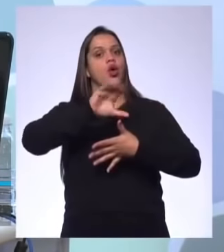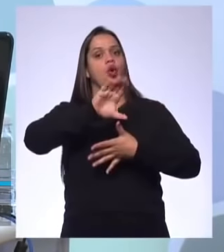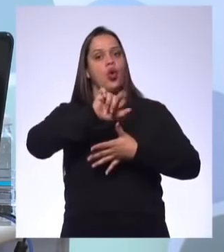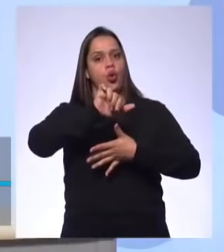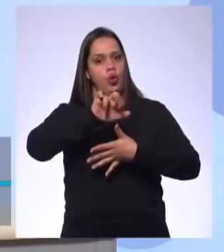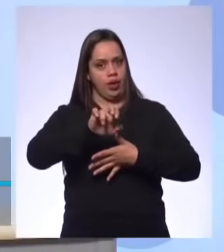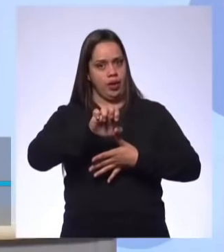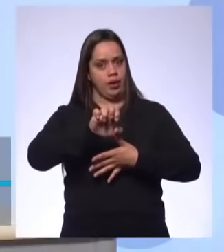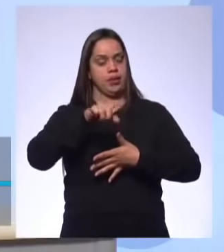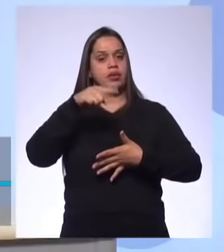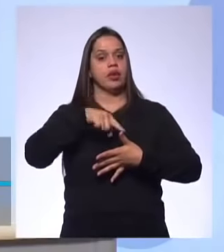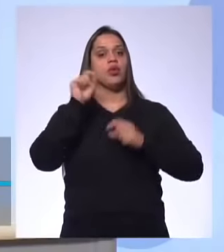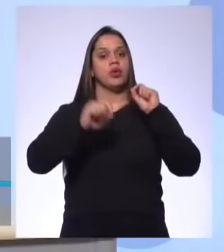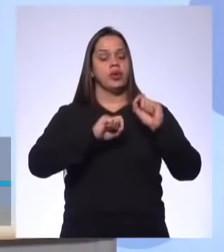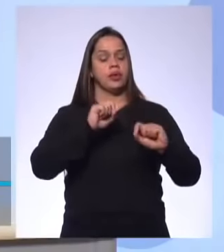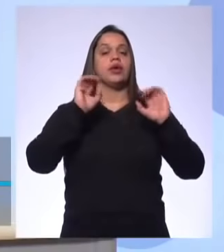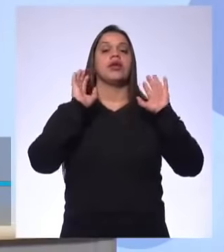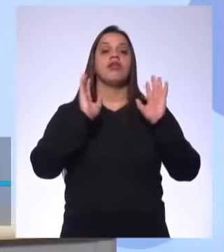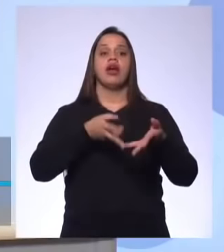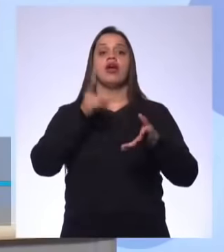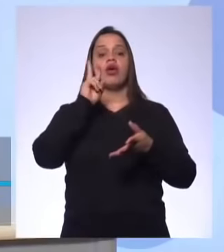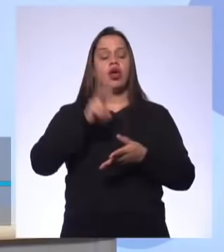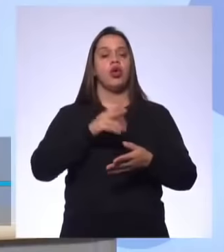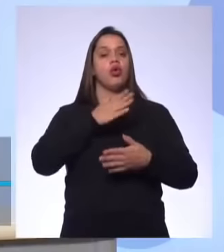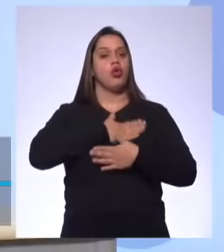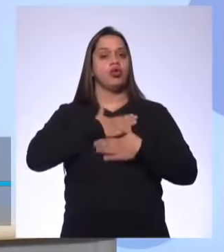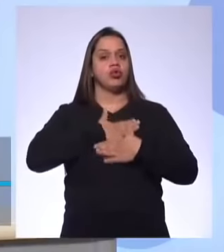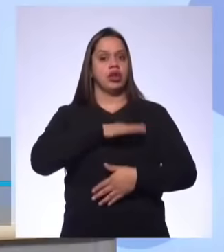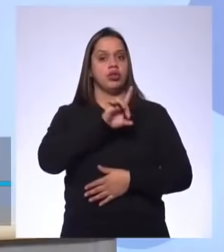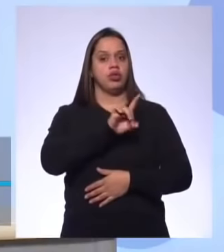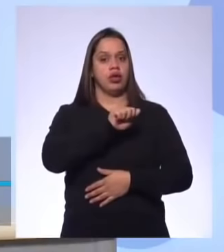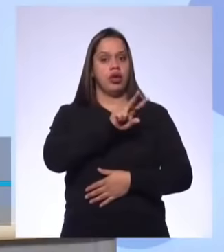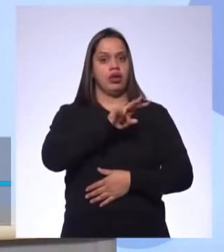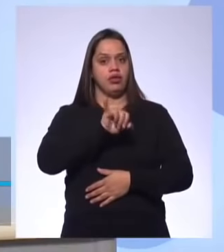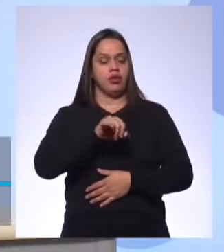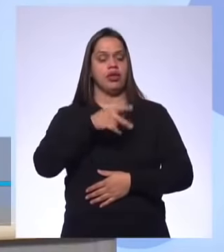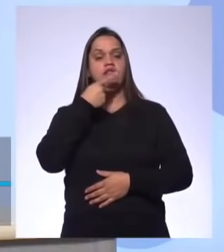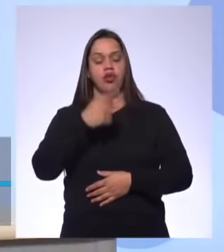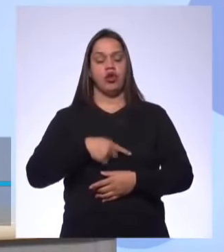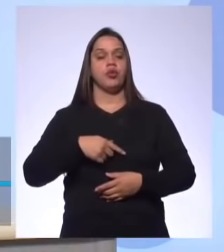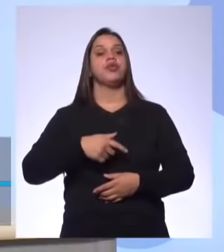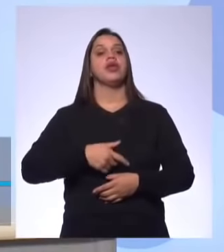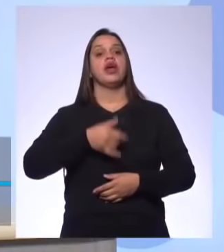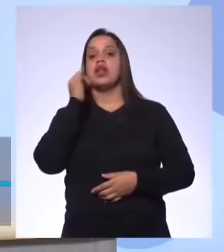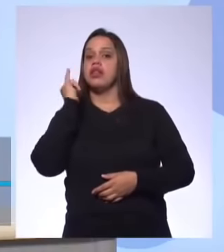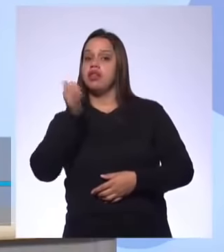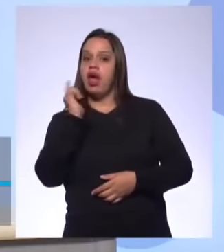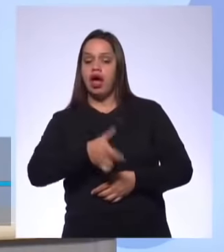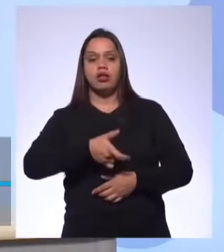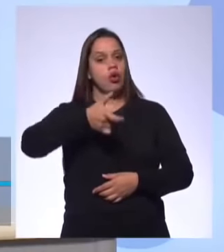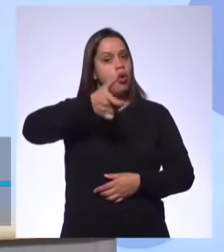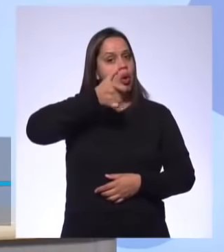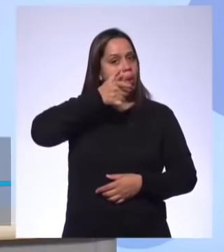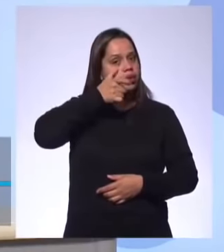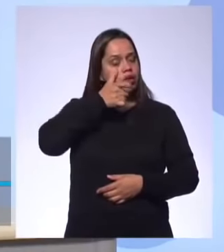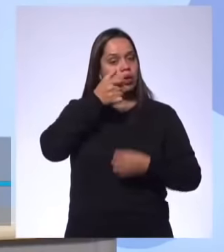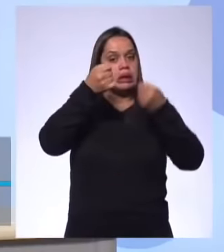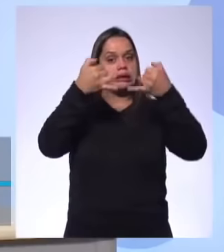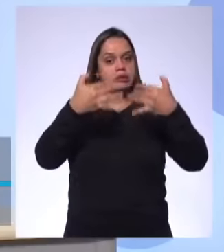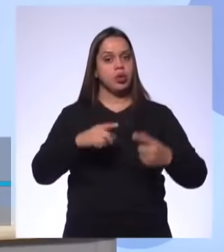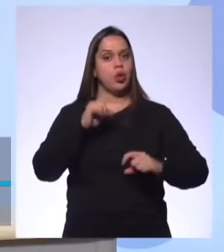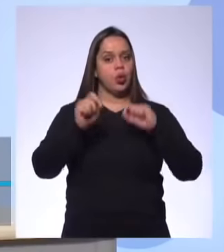Eu gostei do Davi Benevides, que ele escreveu assim, narrador, observador, e ainda justificou colocando aquele